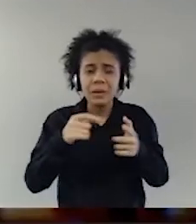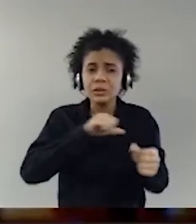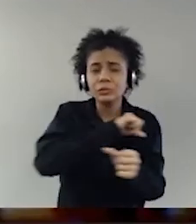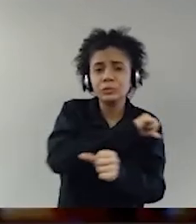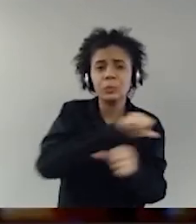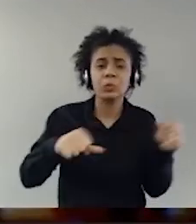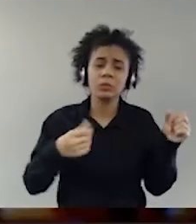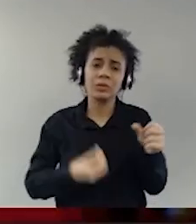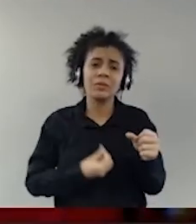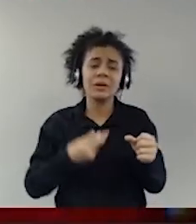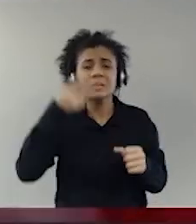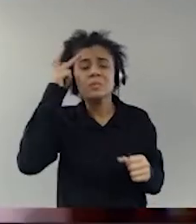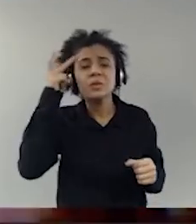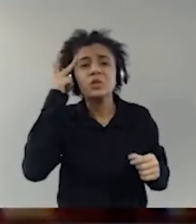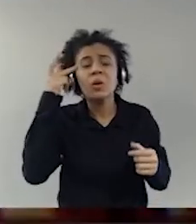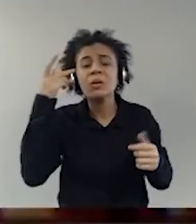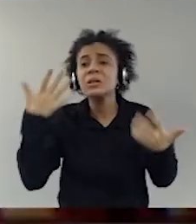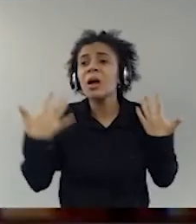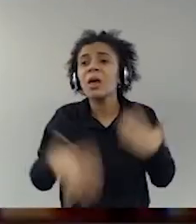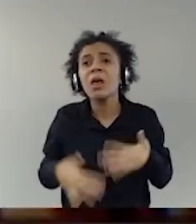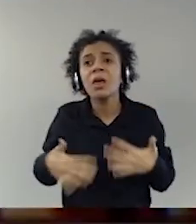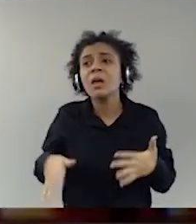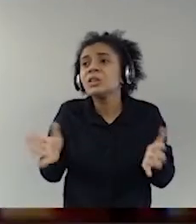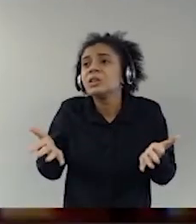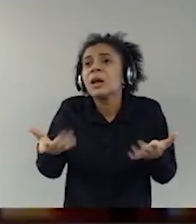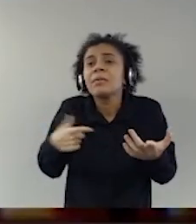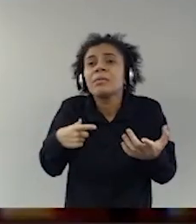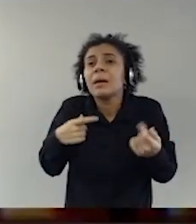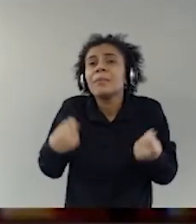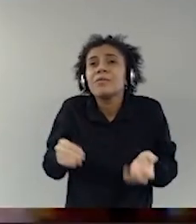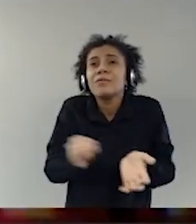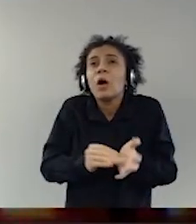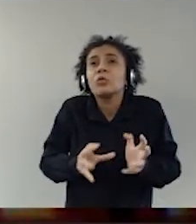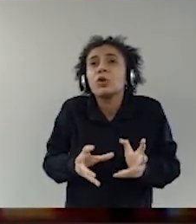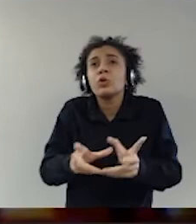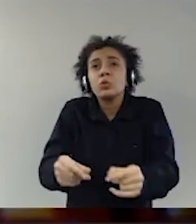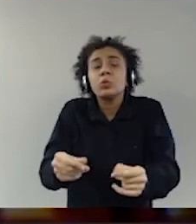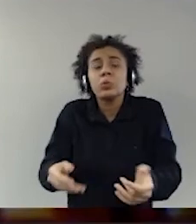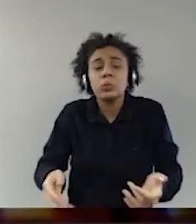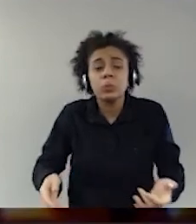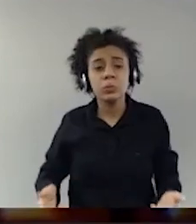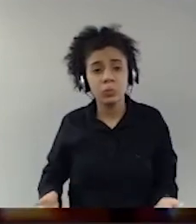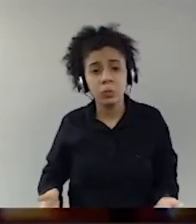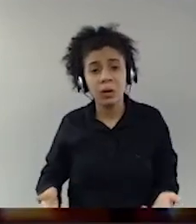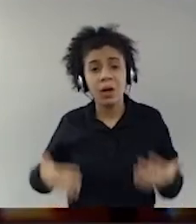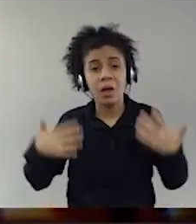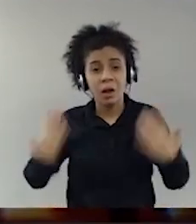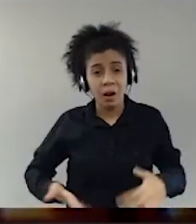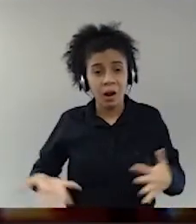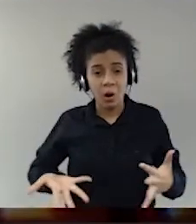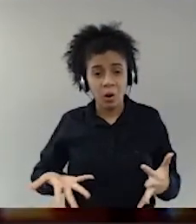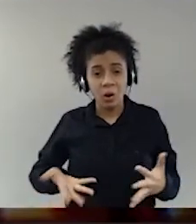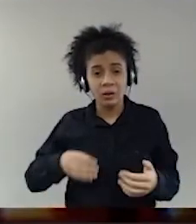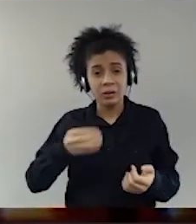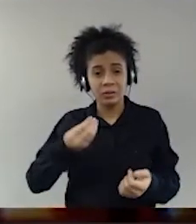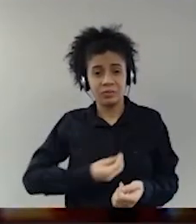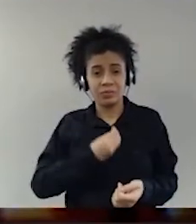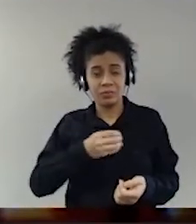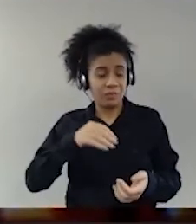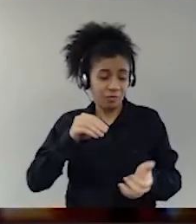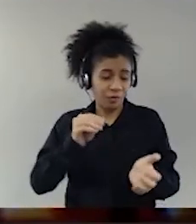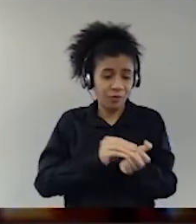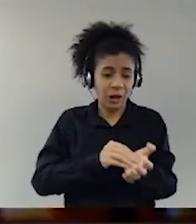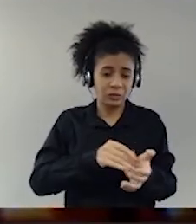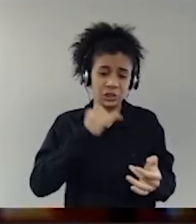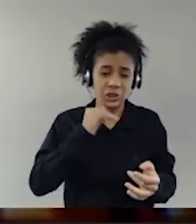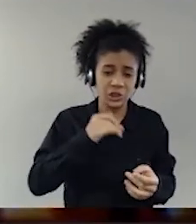na vida de quem está completamente alijado de tudo. A crise sanitária, ela não trouxe a maior